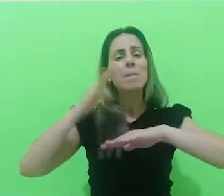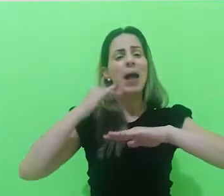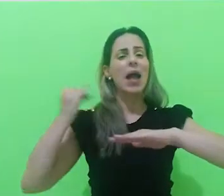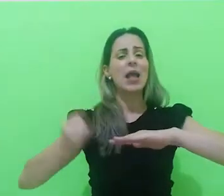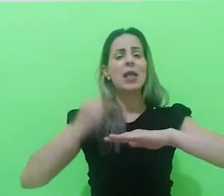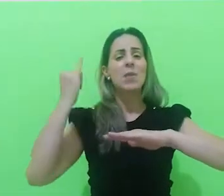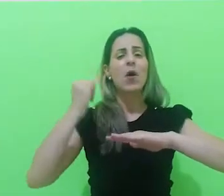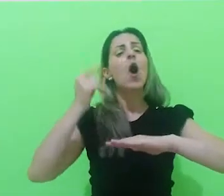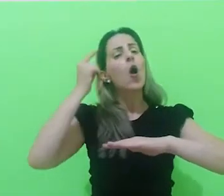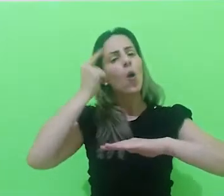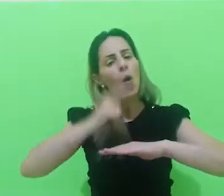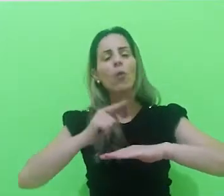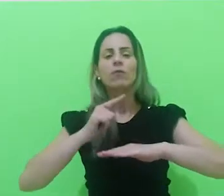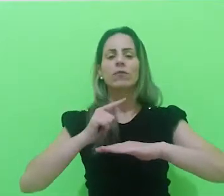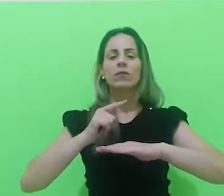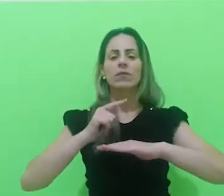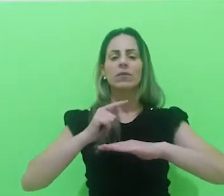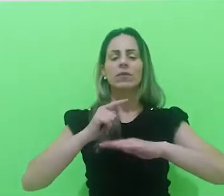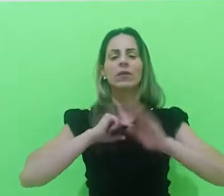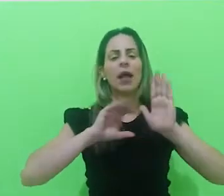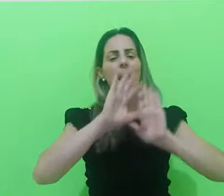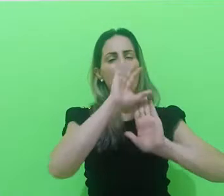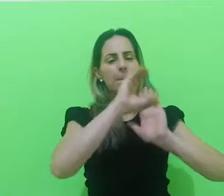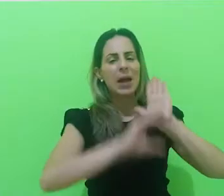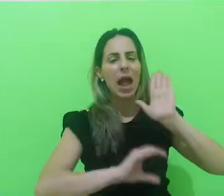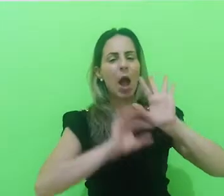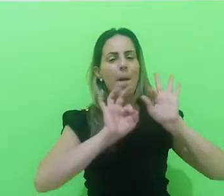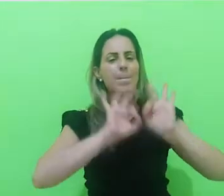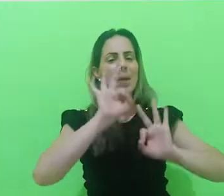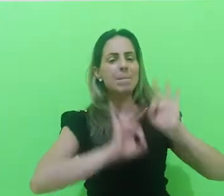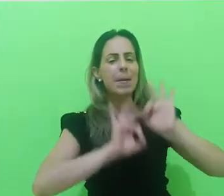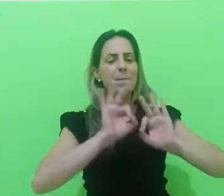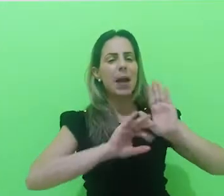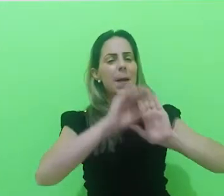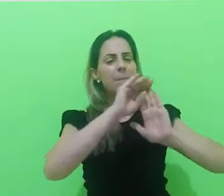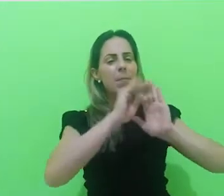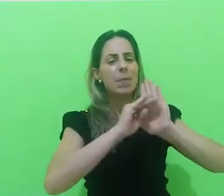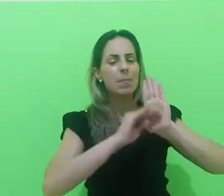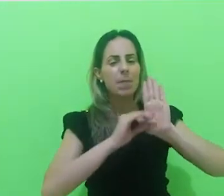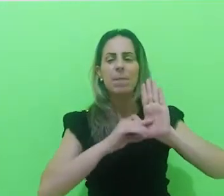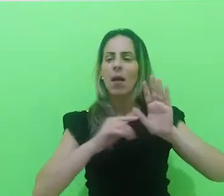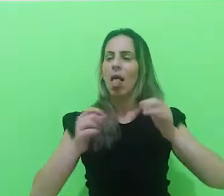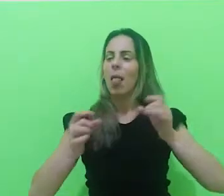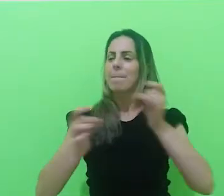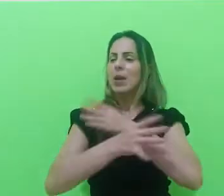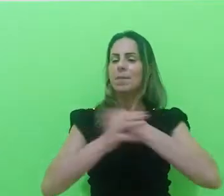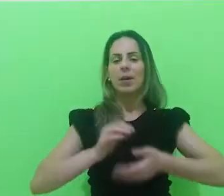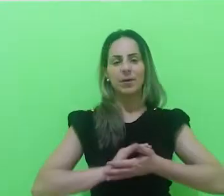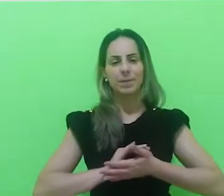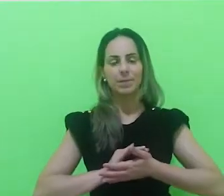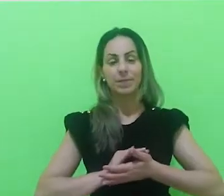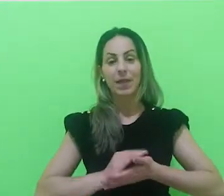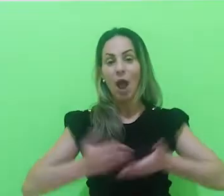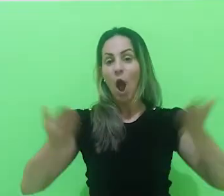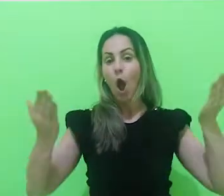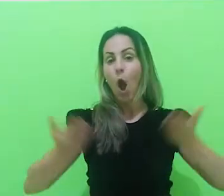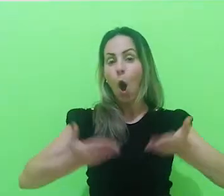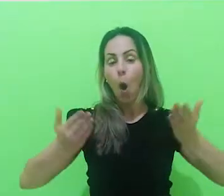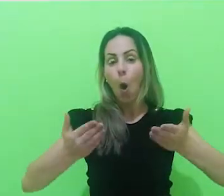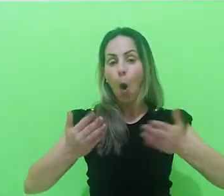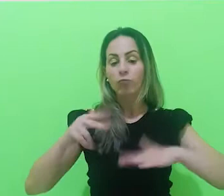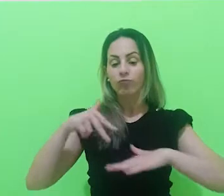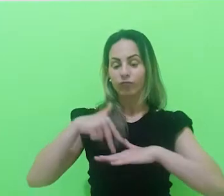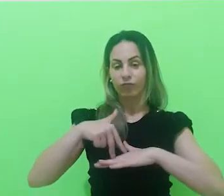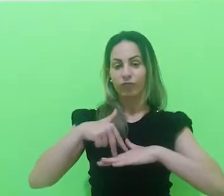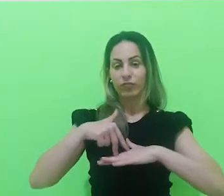que você consiga estar montando o seu currículo e consiga se preparar para isso. Entre você hoje estar